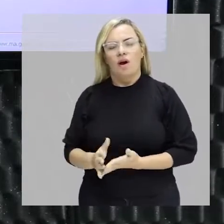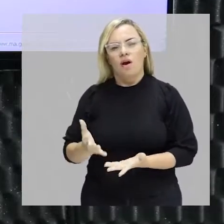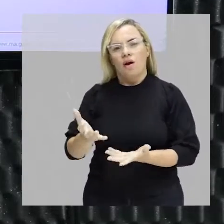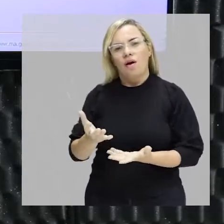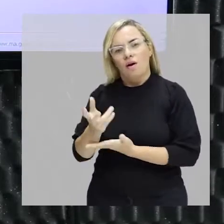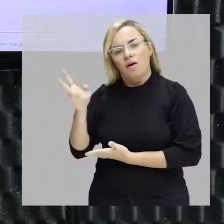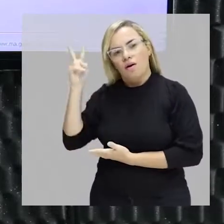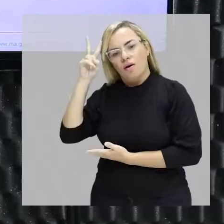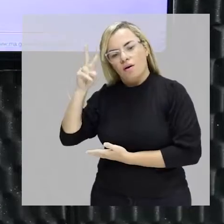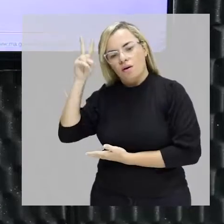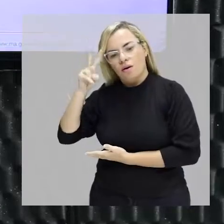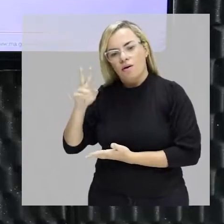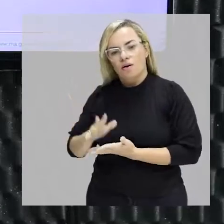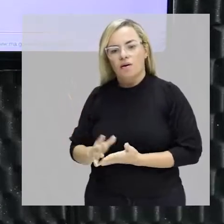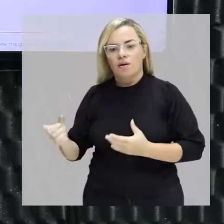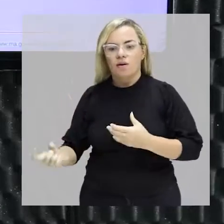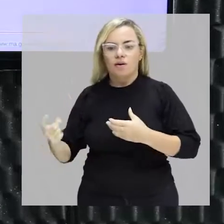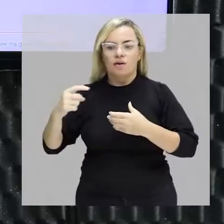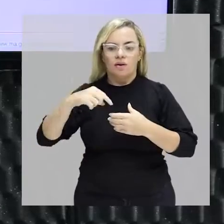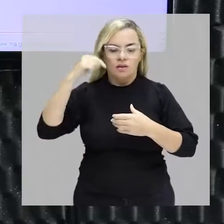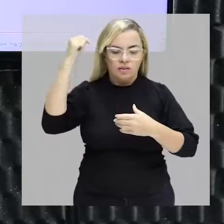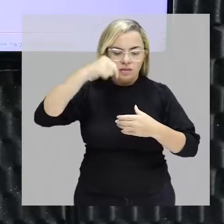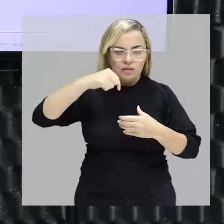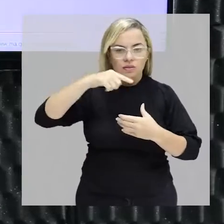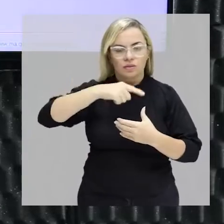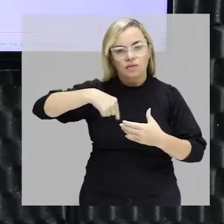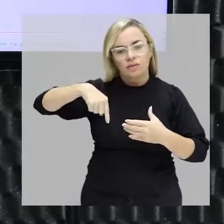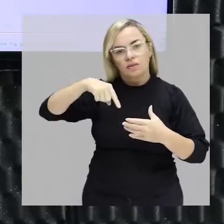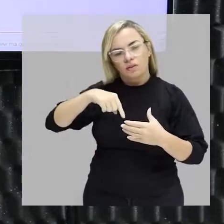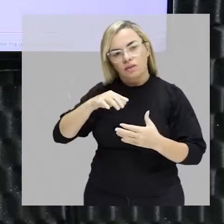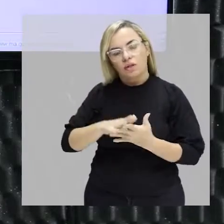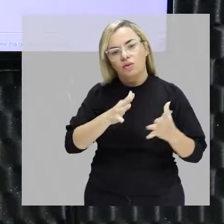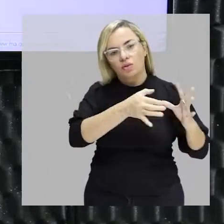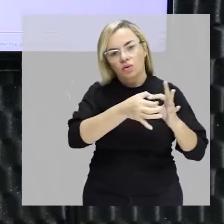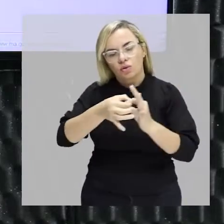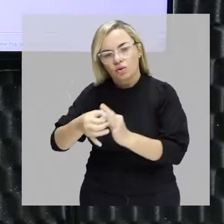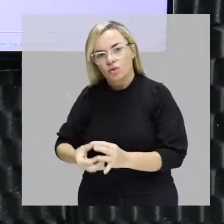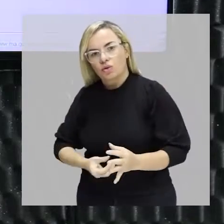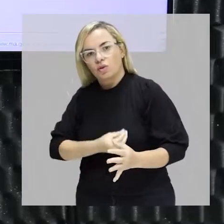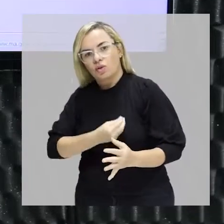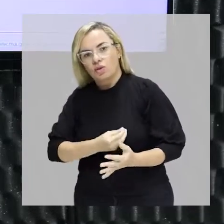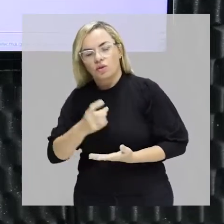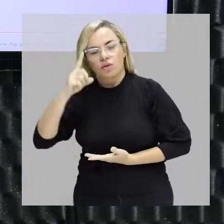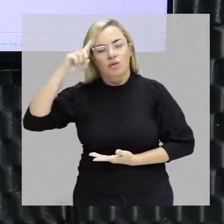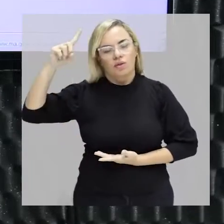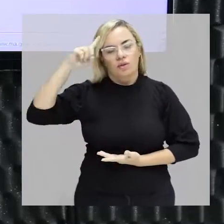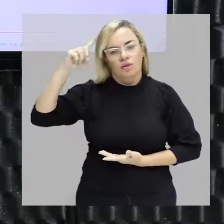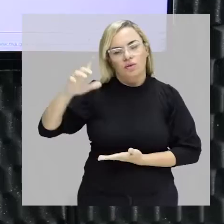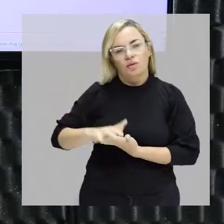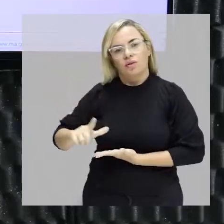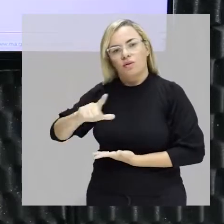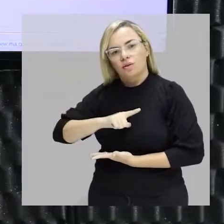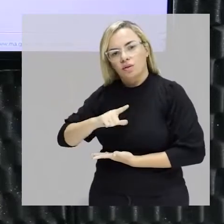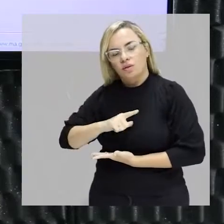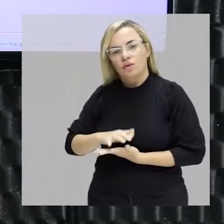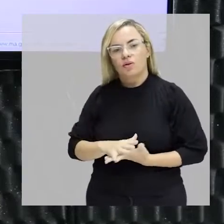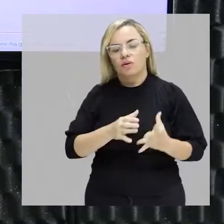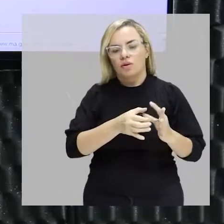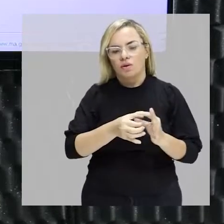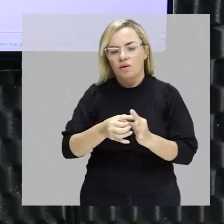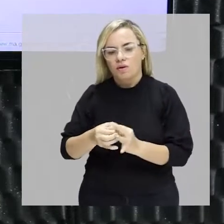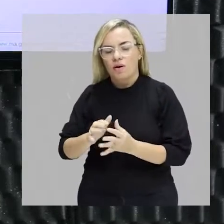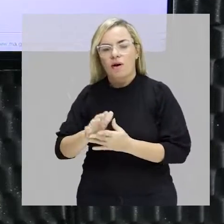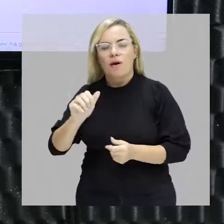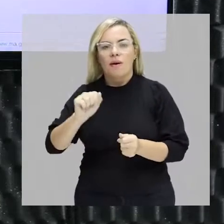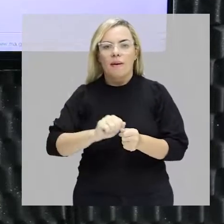que nós vamos resgatar, né, que ela está presente no nosso cotidiano, tá? No nosso dia a dia. A gente tem muita situação onde ela se